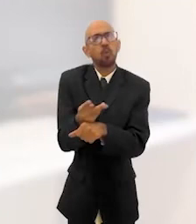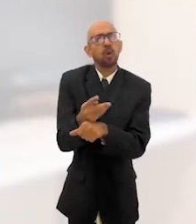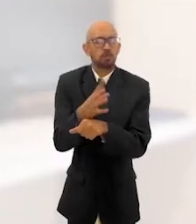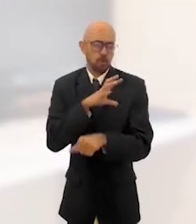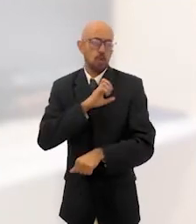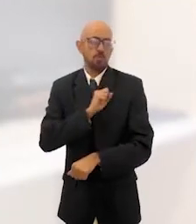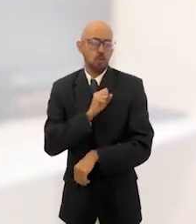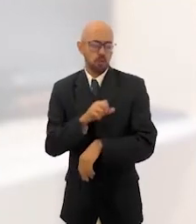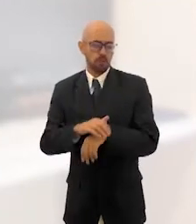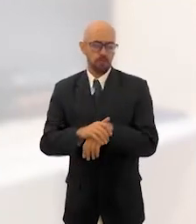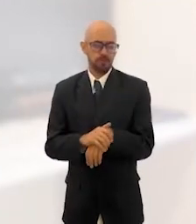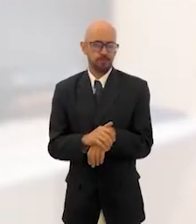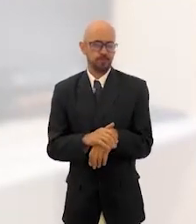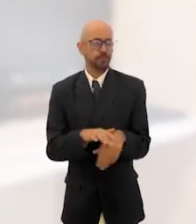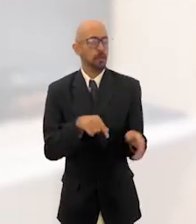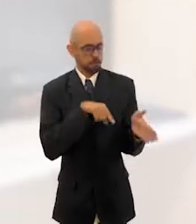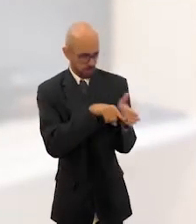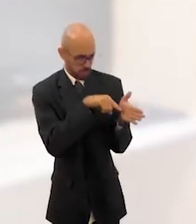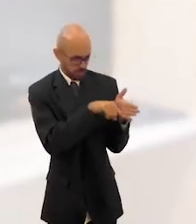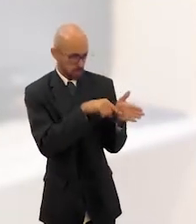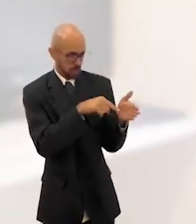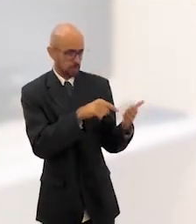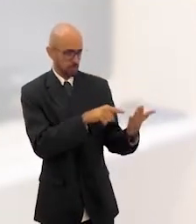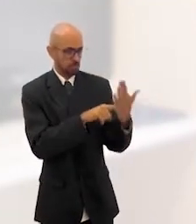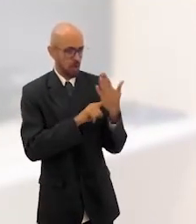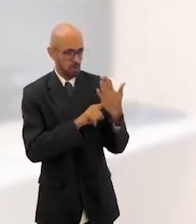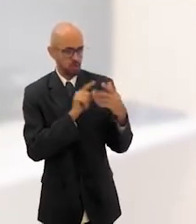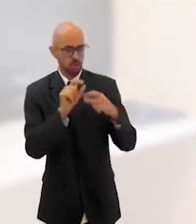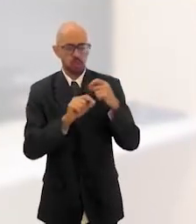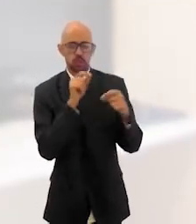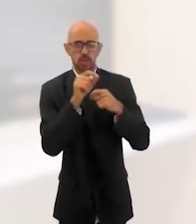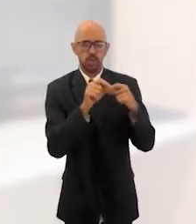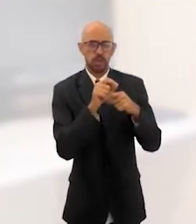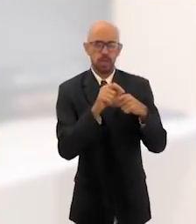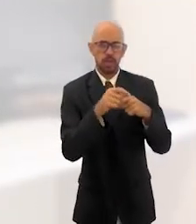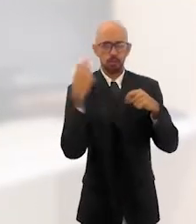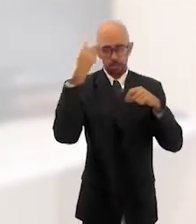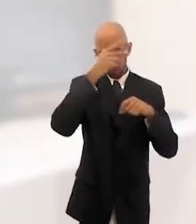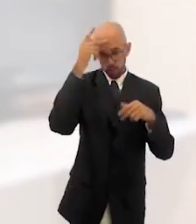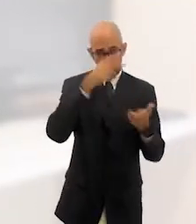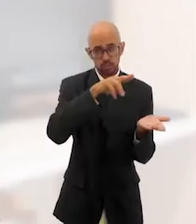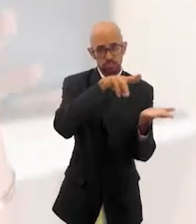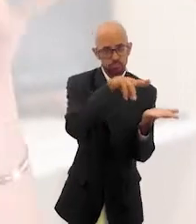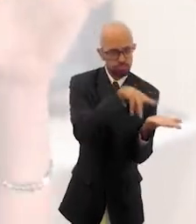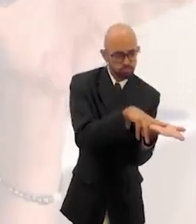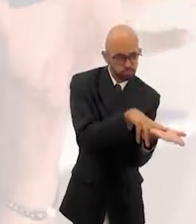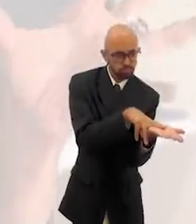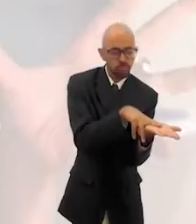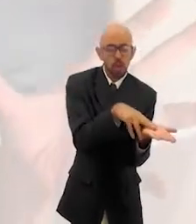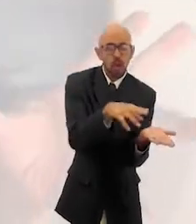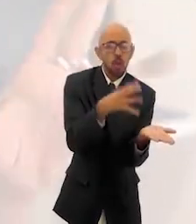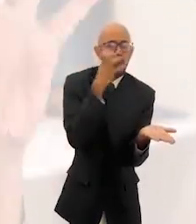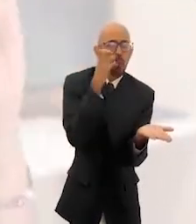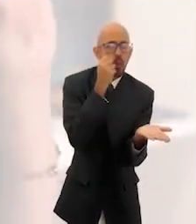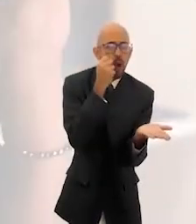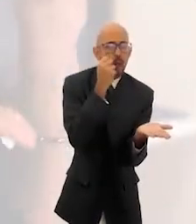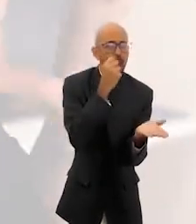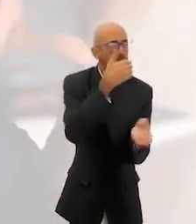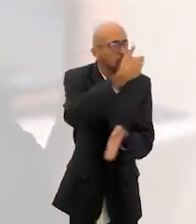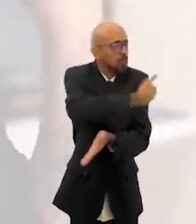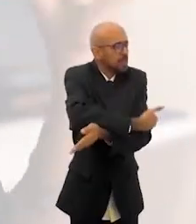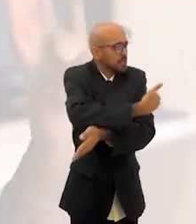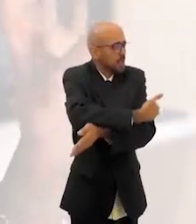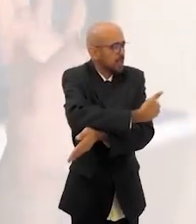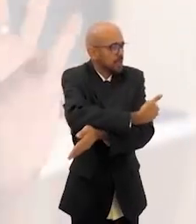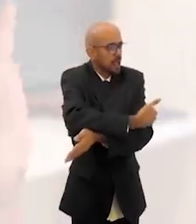né? Já pesquisas comprovam isso, que pacientes que, por exemplo, estão num quarto fechado com uma